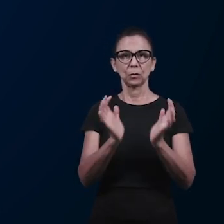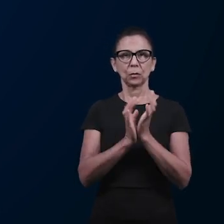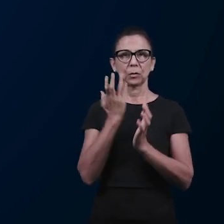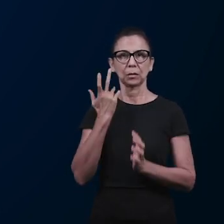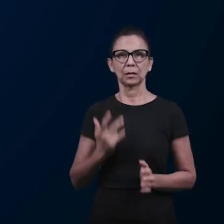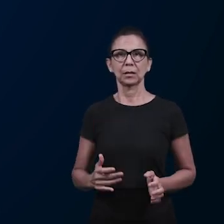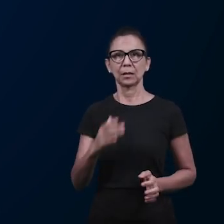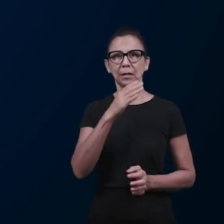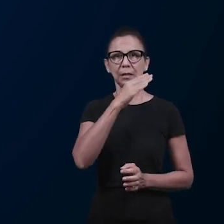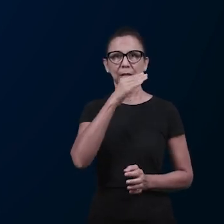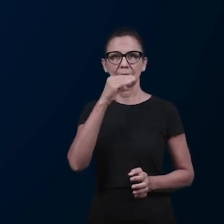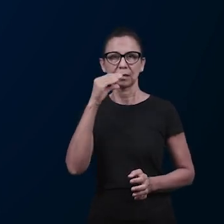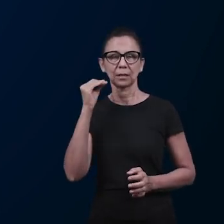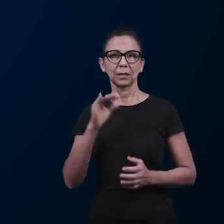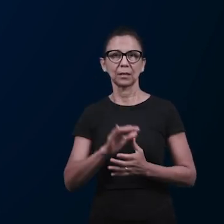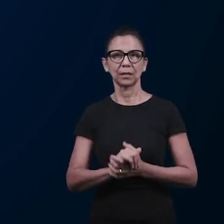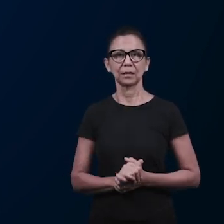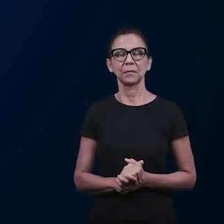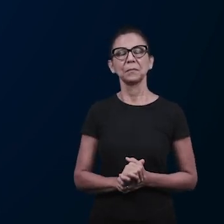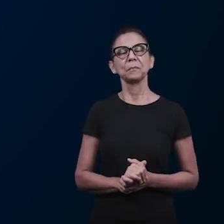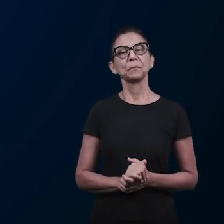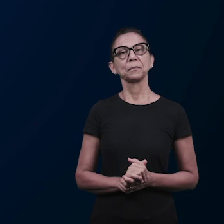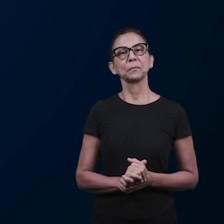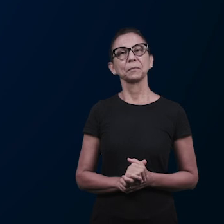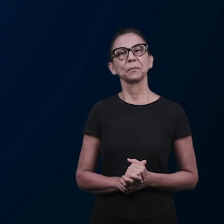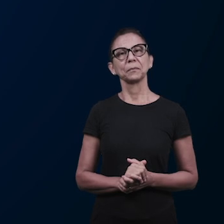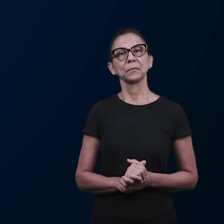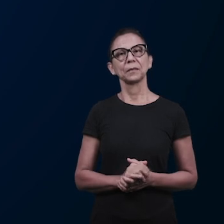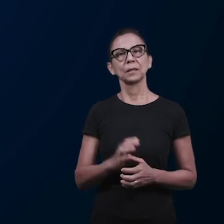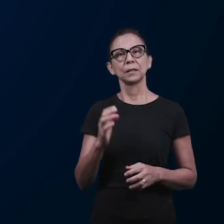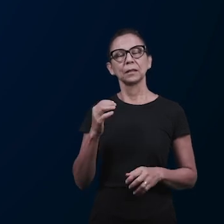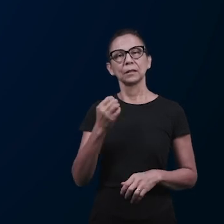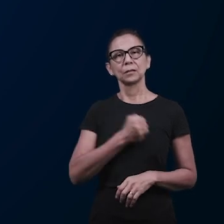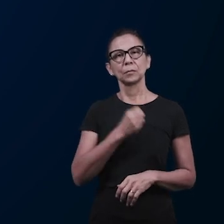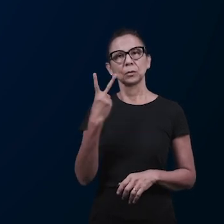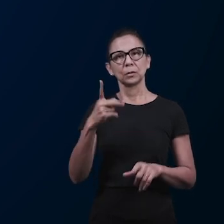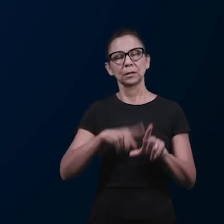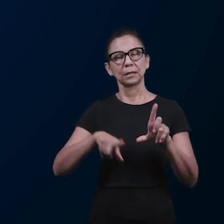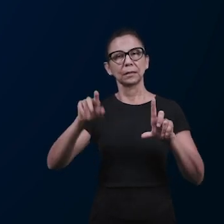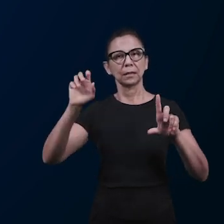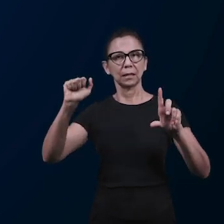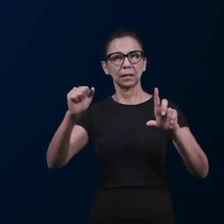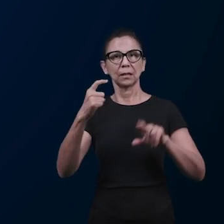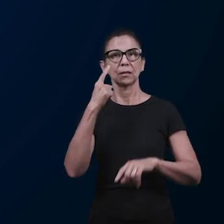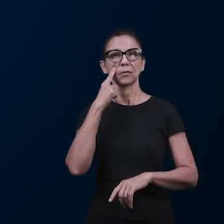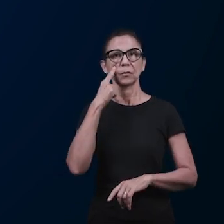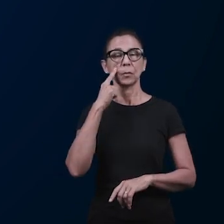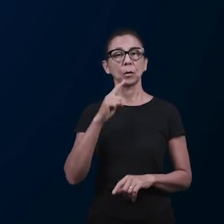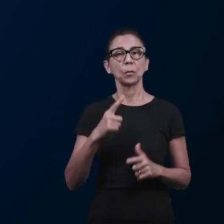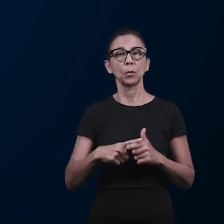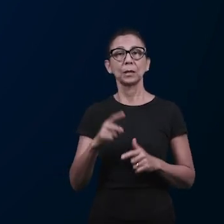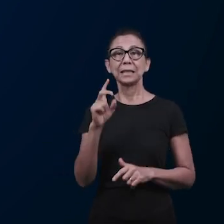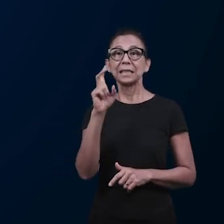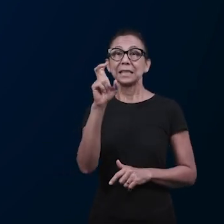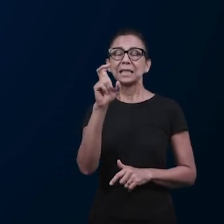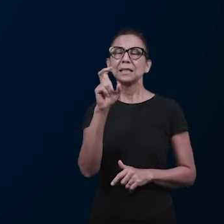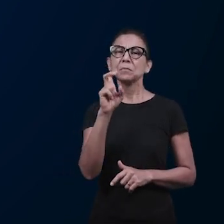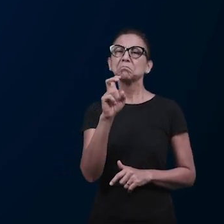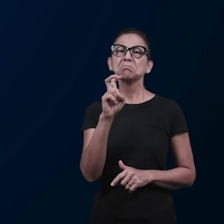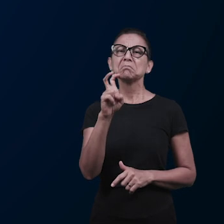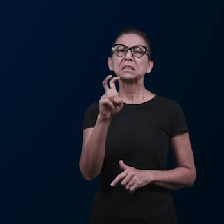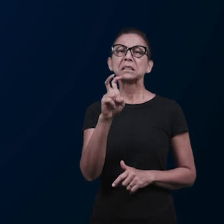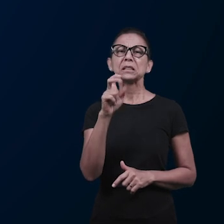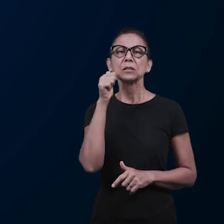e adolescentes, que é a pergunta número 2, letra A, que se diz assim: por que 5 virgens